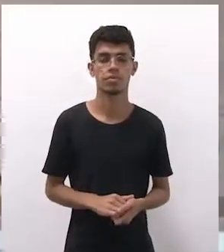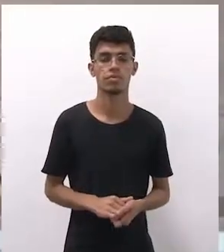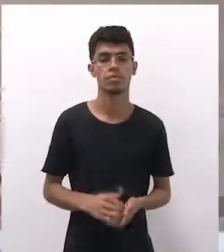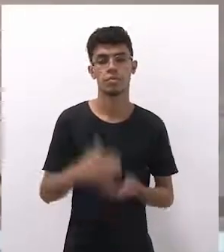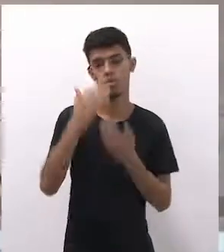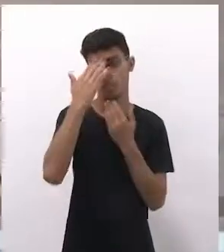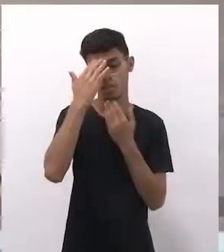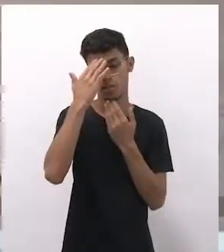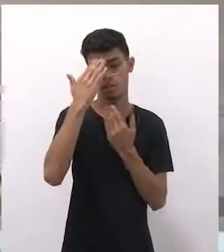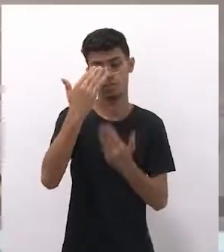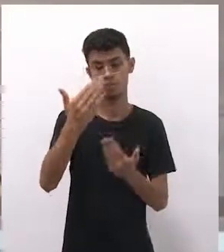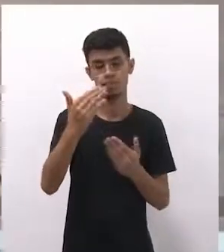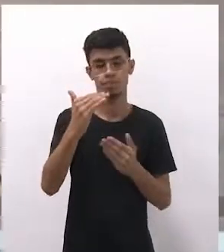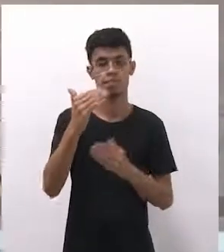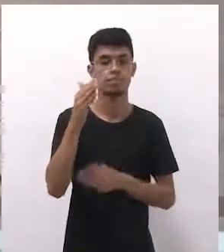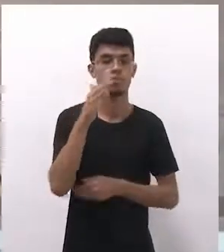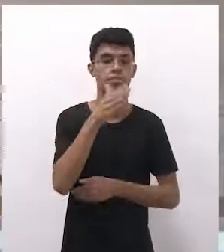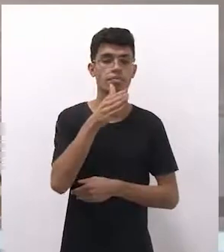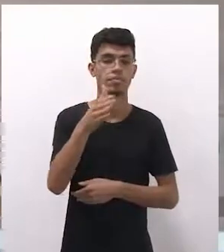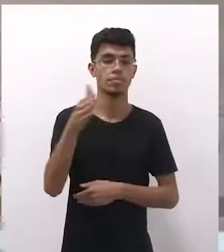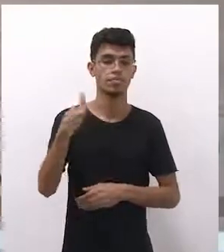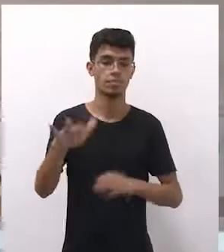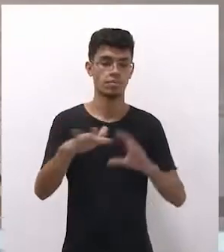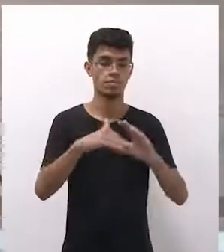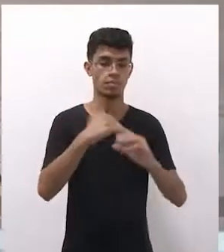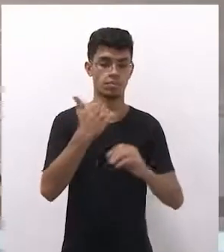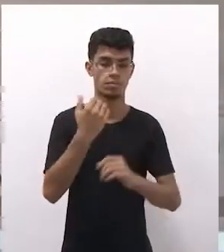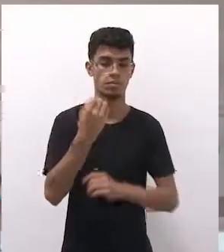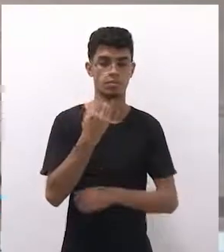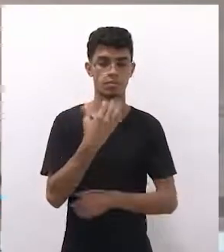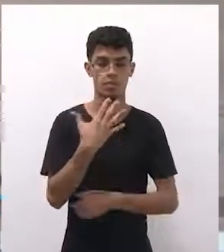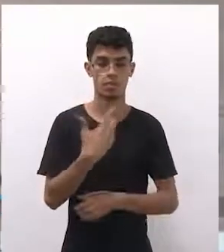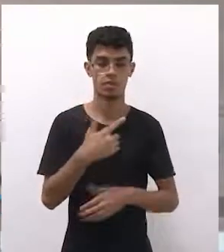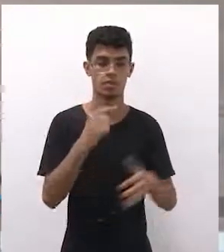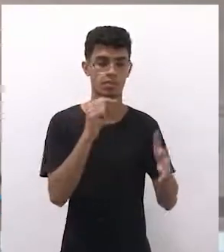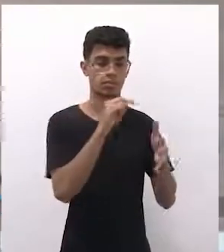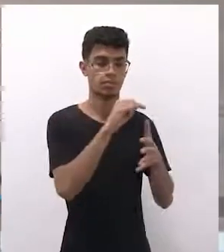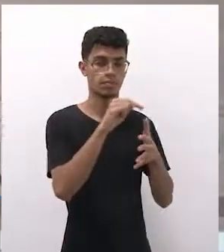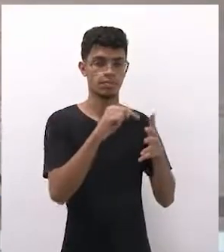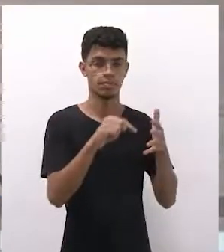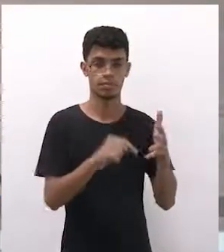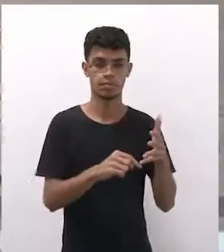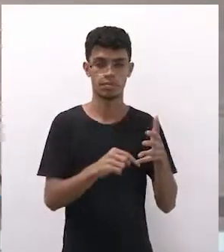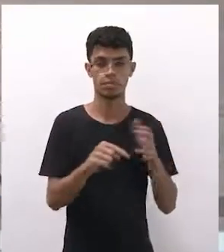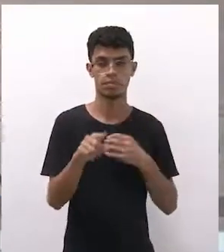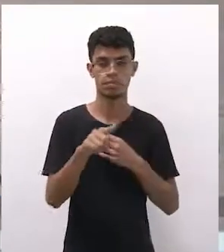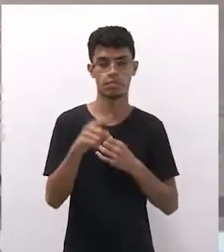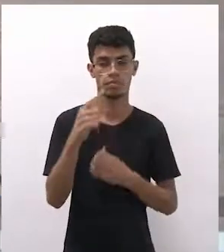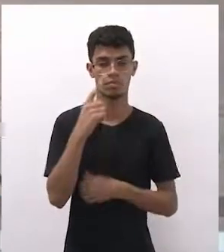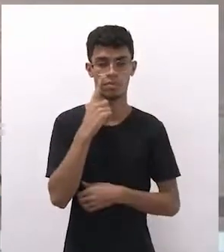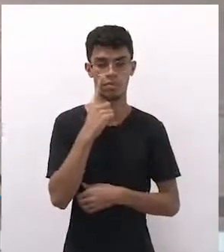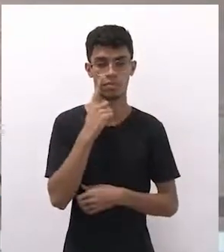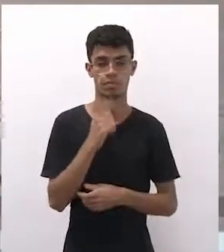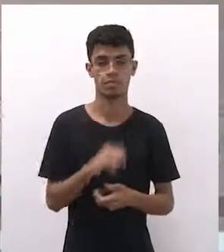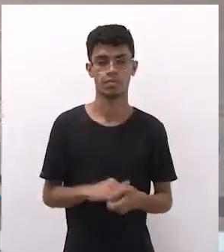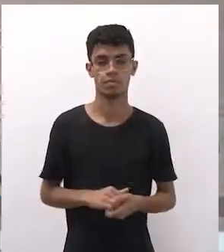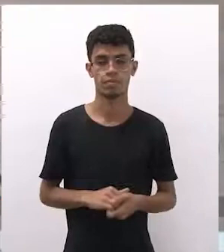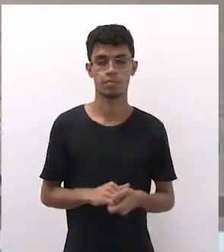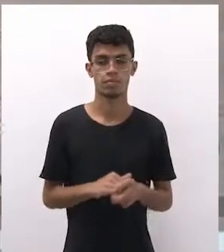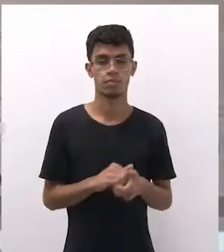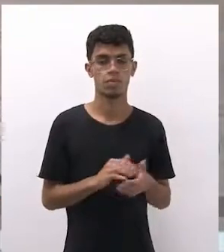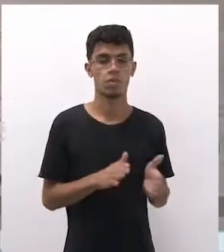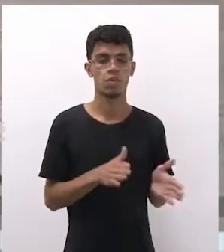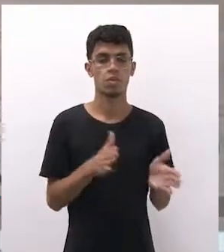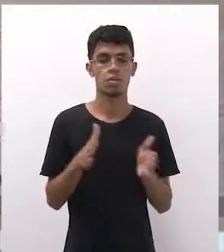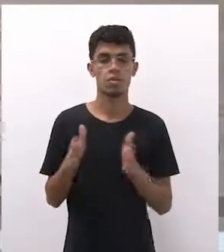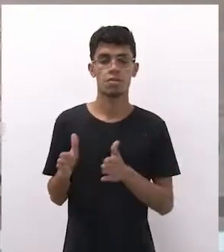pelos comentários. Bom, muitos pontos, né, surgiram. E primeiro eu vou começar